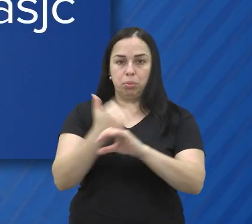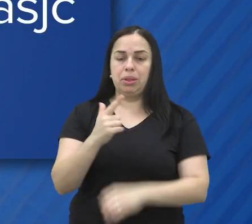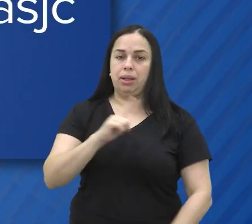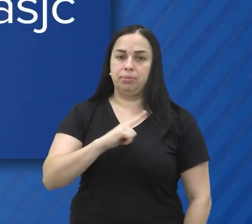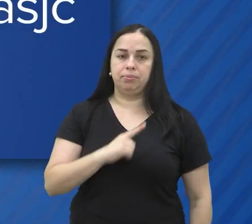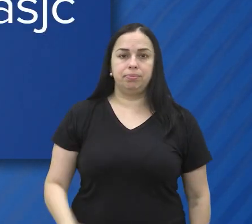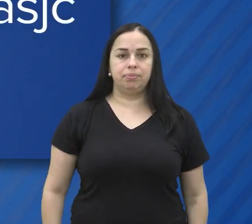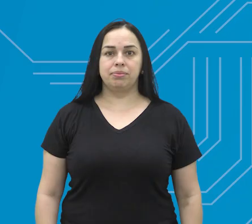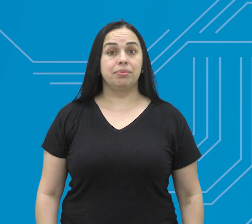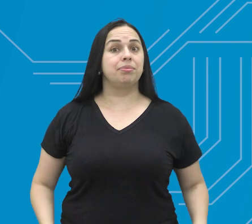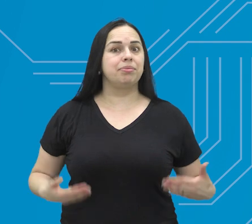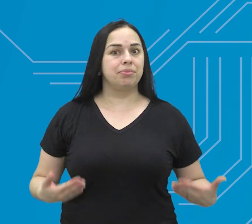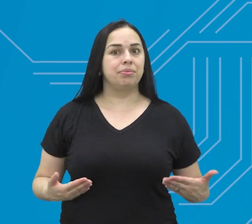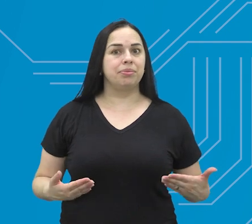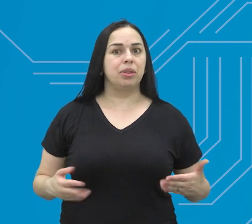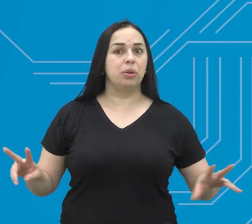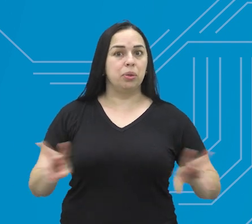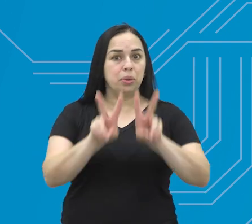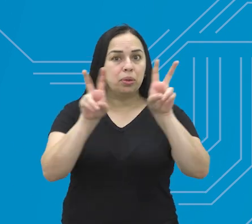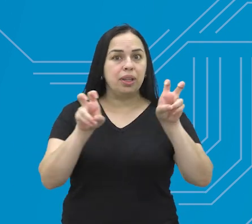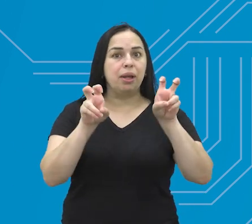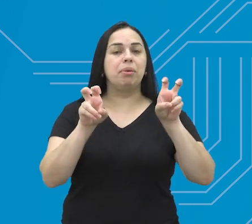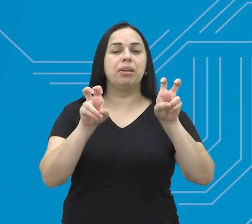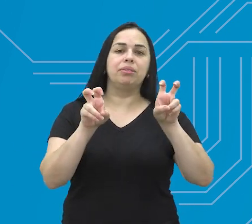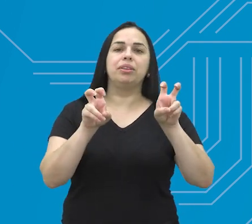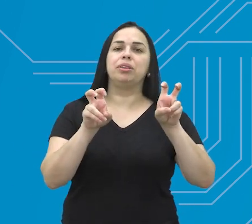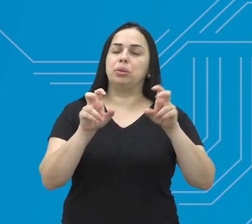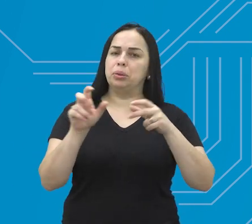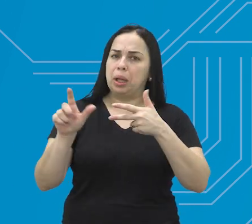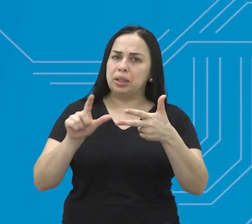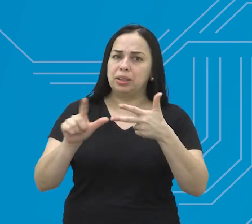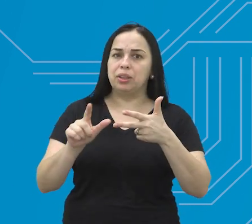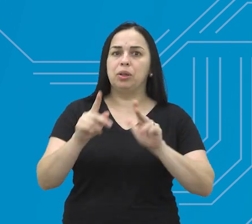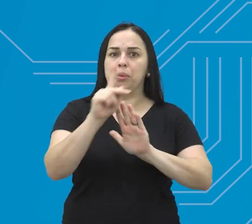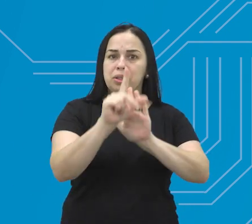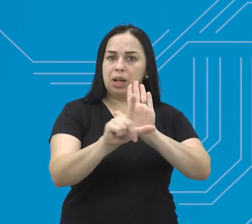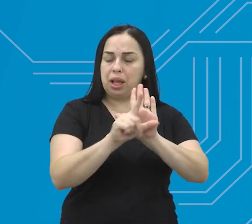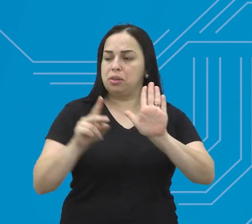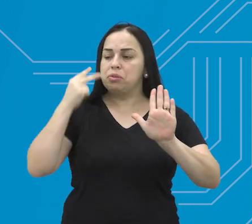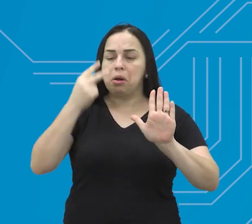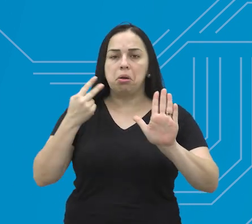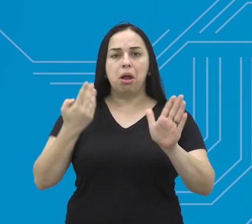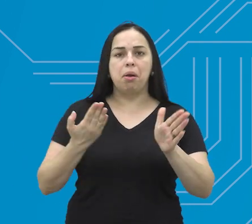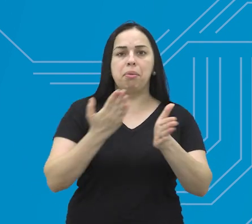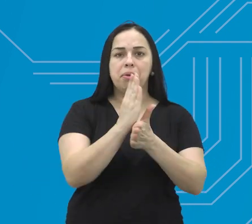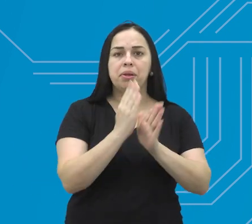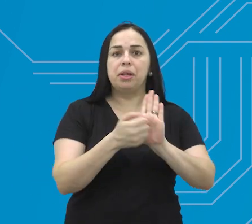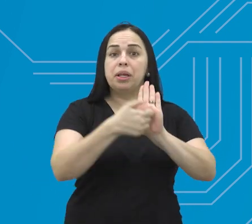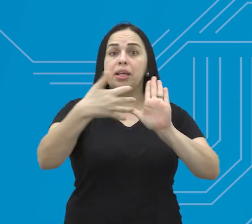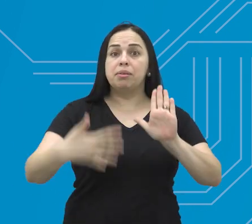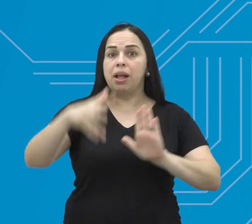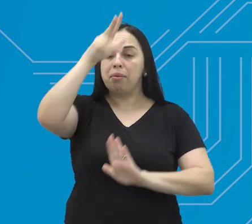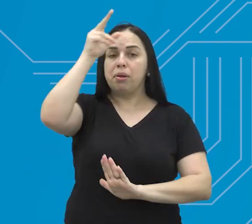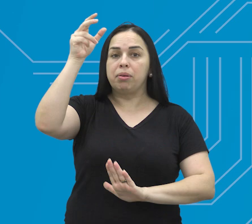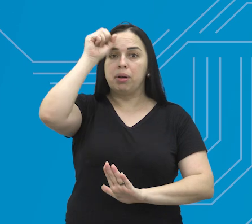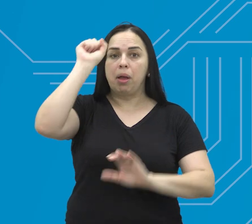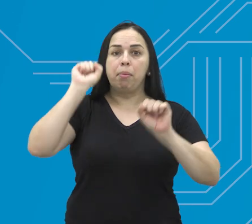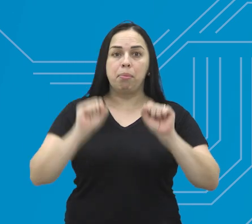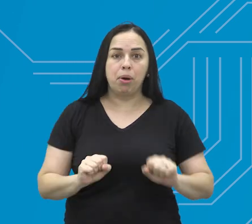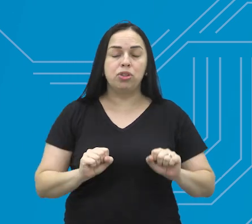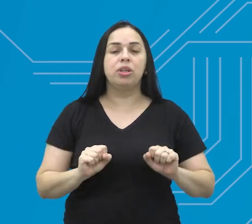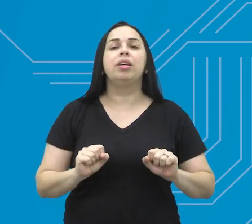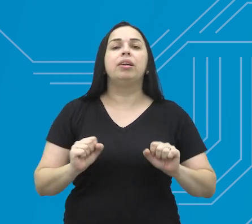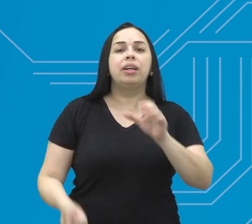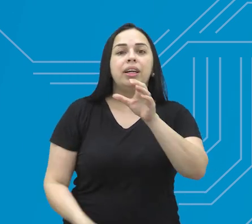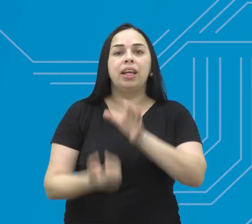nosso canal do YouTube. A gente segue com o assunto do Legislativo. Os vereadores aprovaram um projeto de lei que autoriza a Prefeitura a